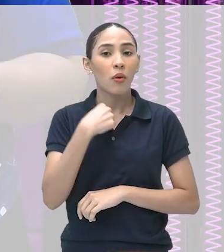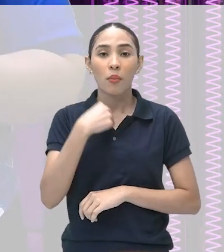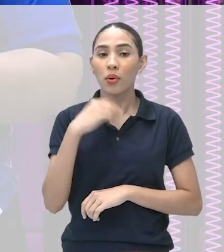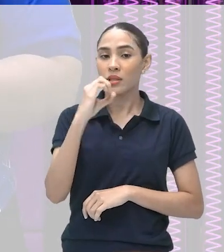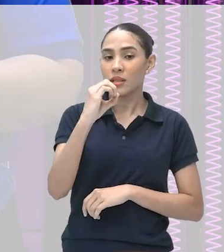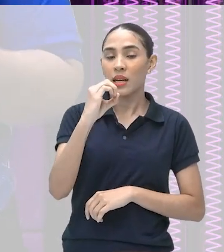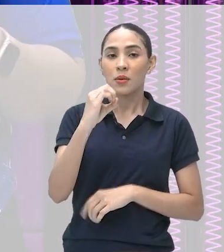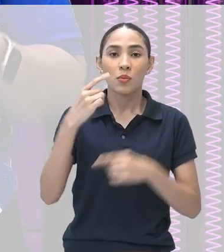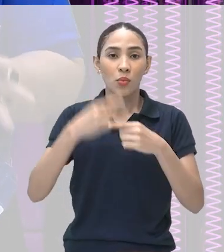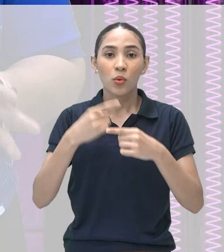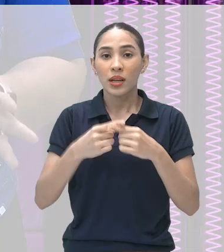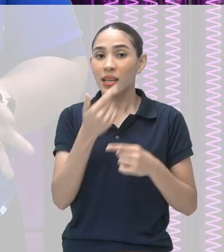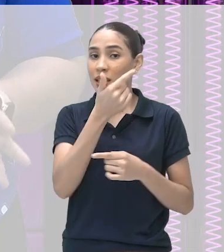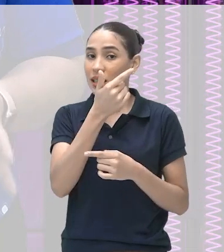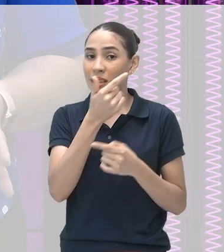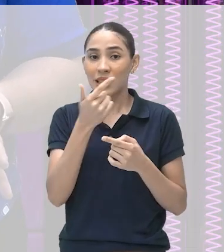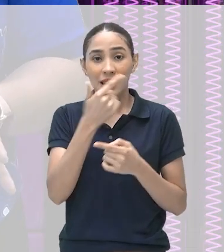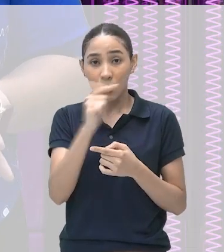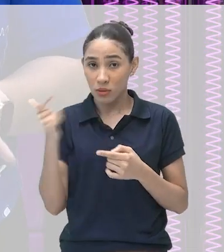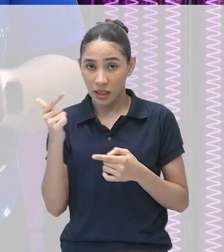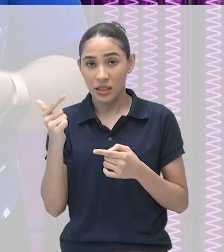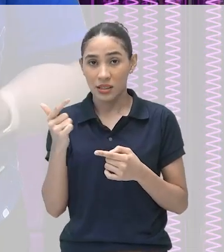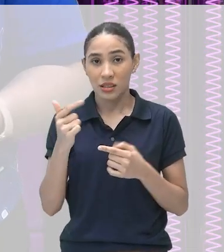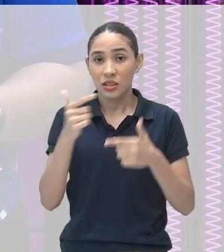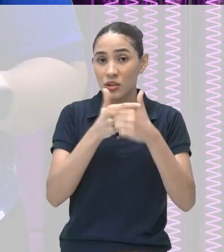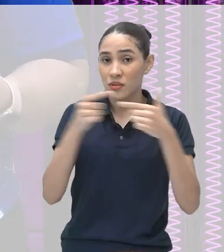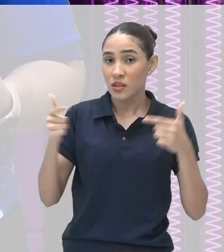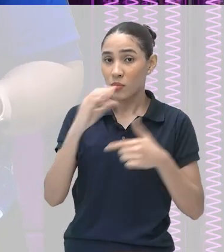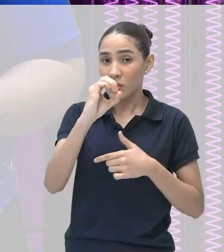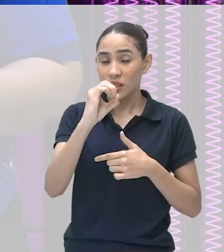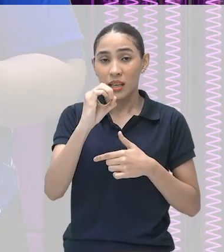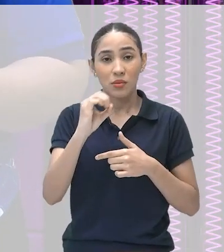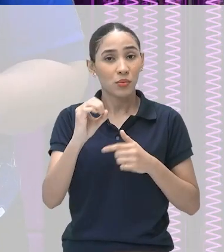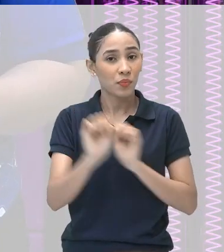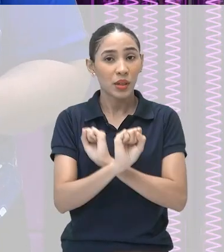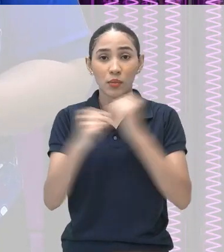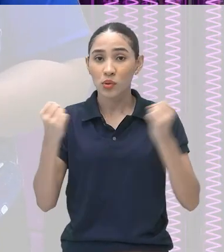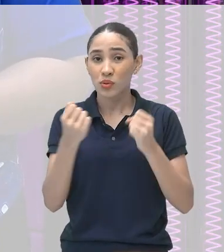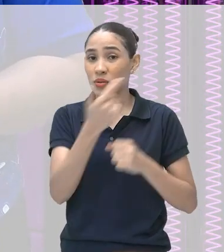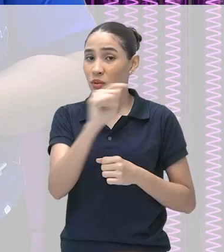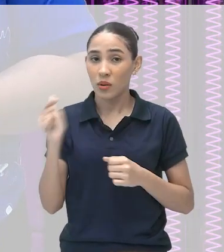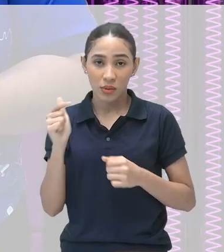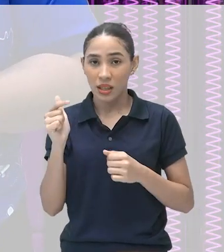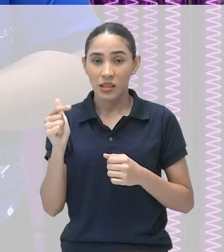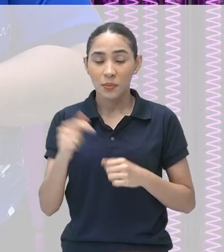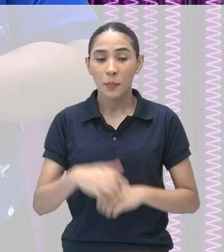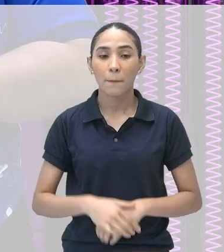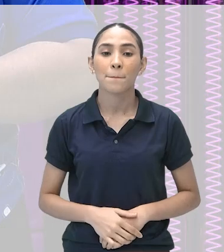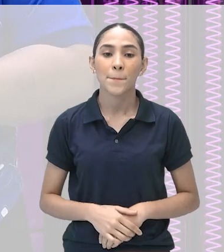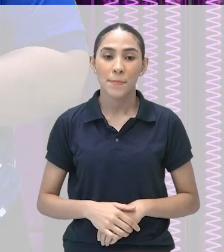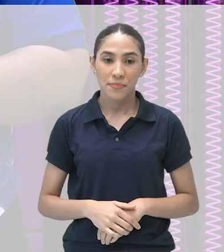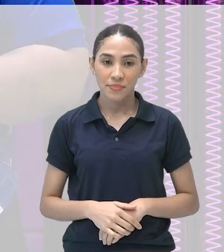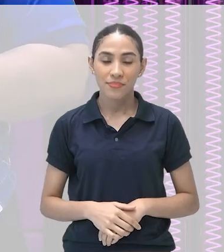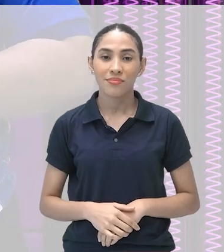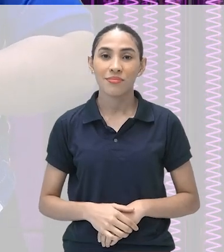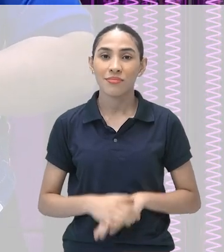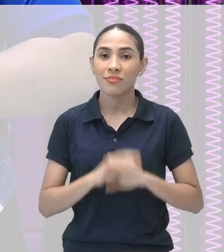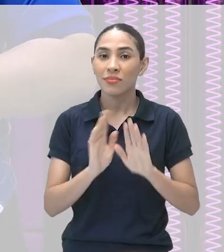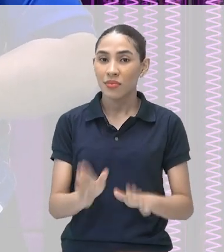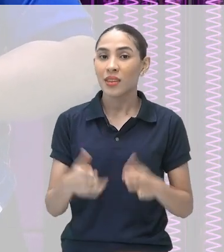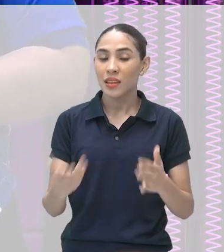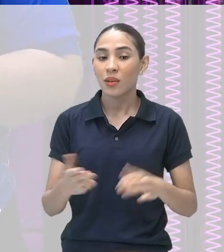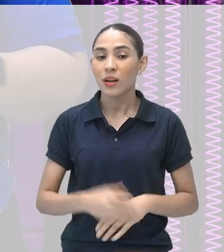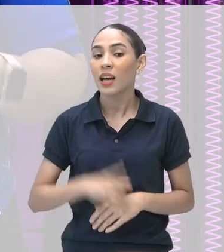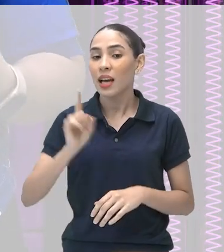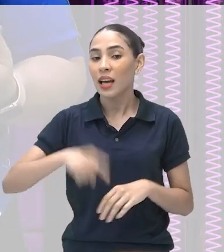zero, porque nós não temos divisão por zero, né? É indeterminada, é impossível, não existe aí a divisão por zero, certo? Então,